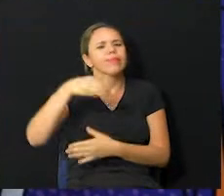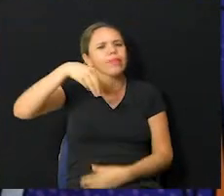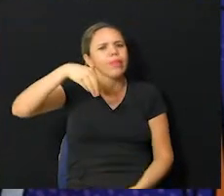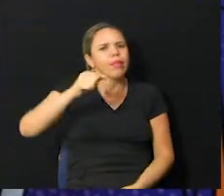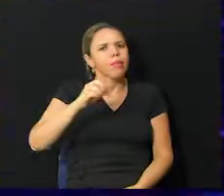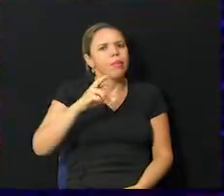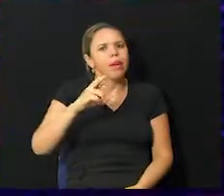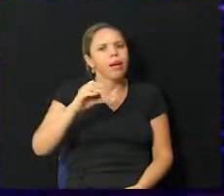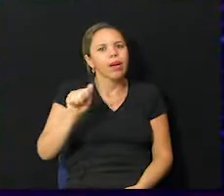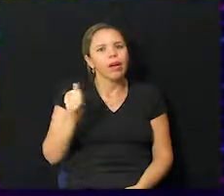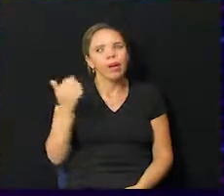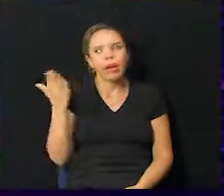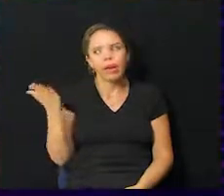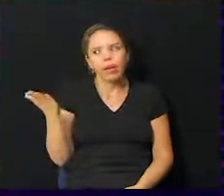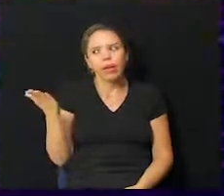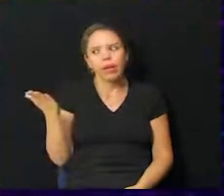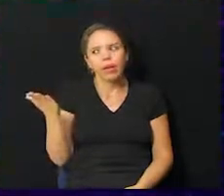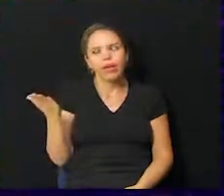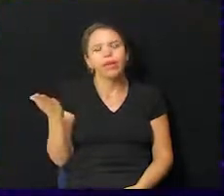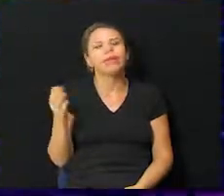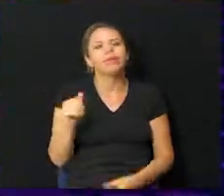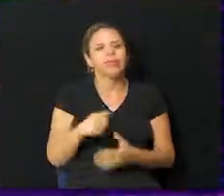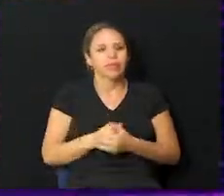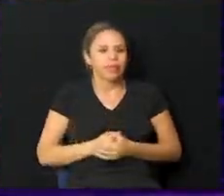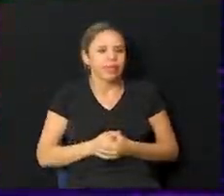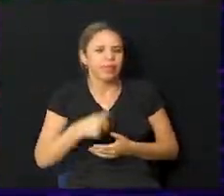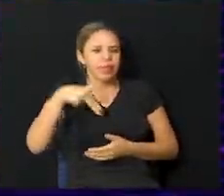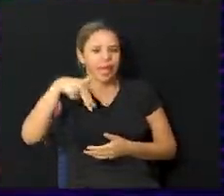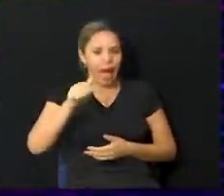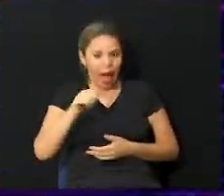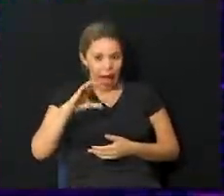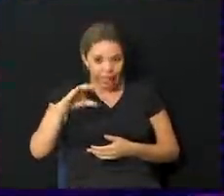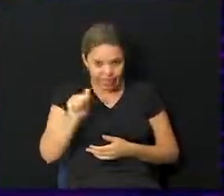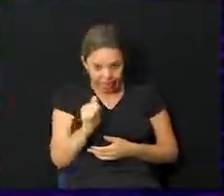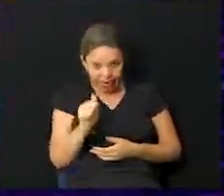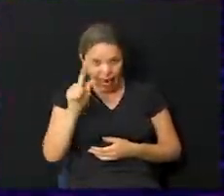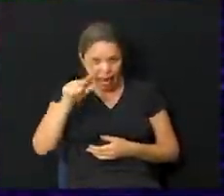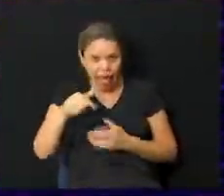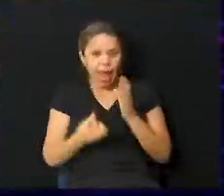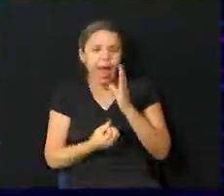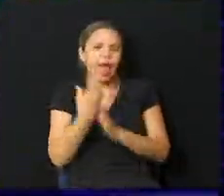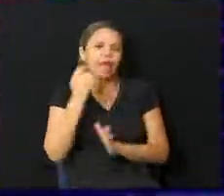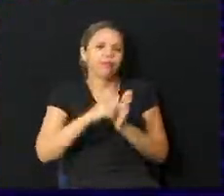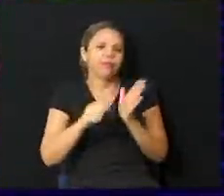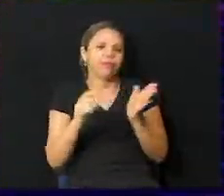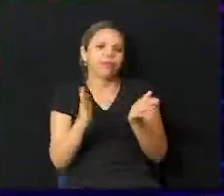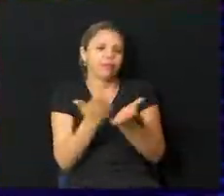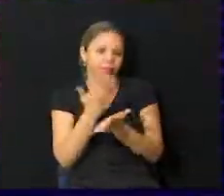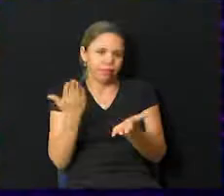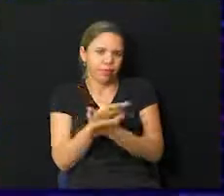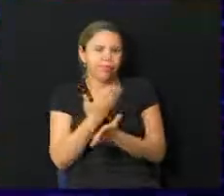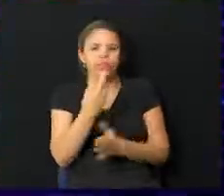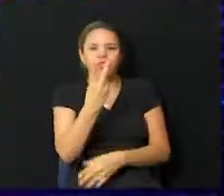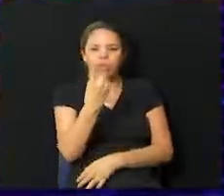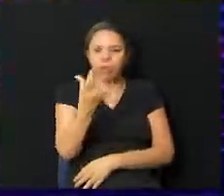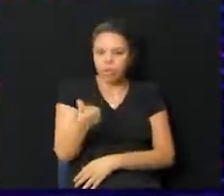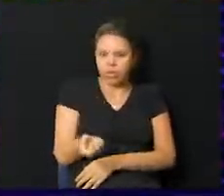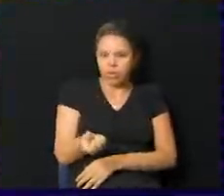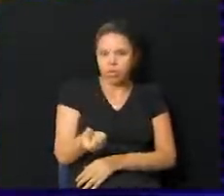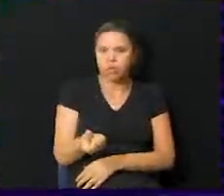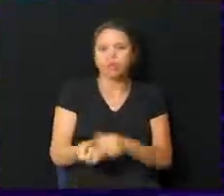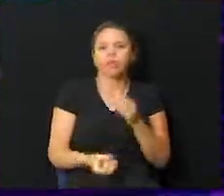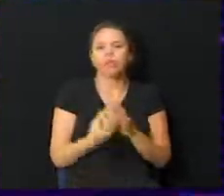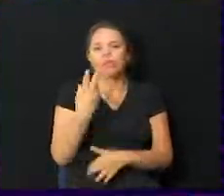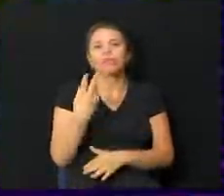é isso? Isso, Nácar Madrigais. O Nácar, ele foi originado em 2016. A